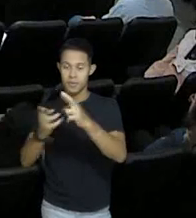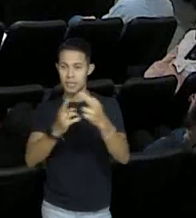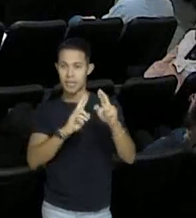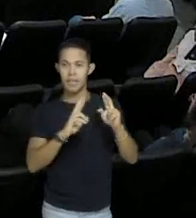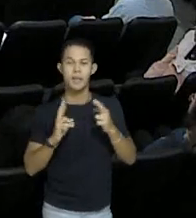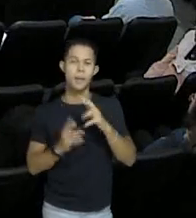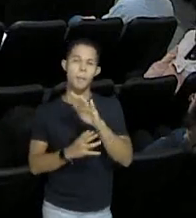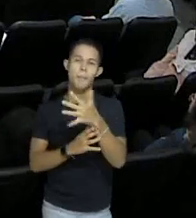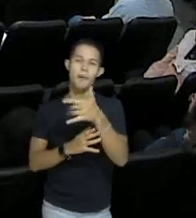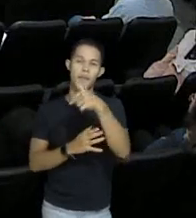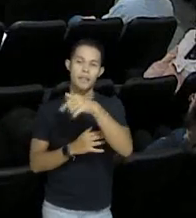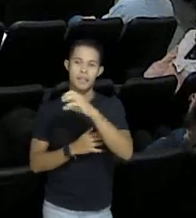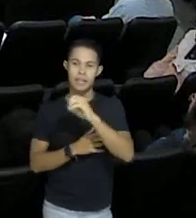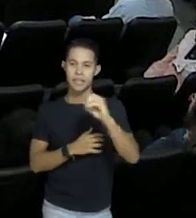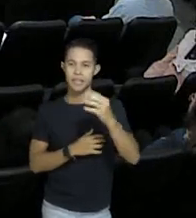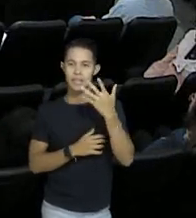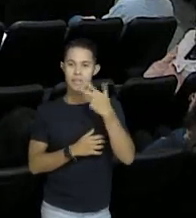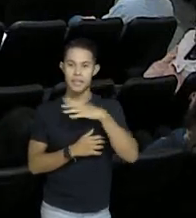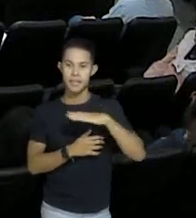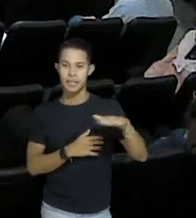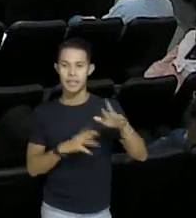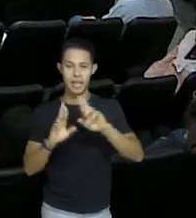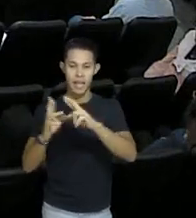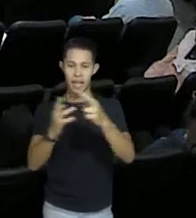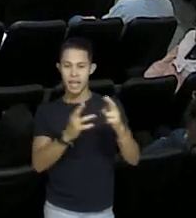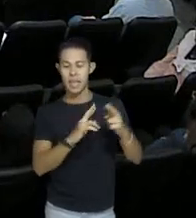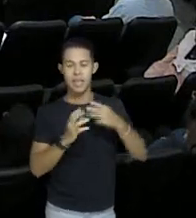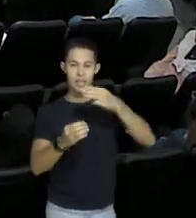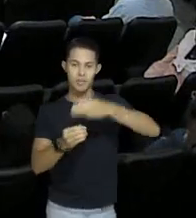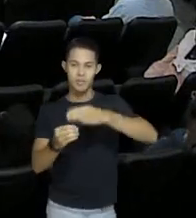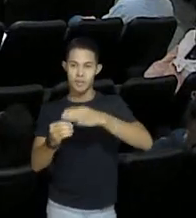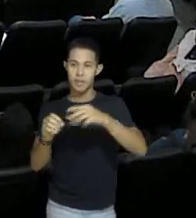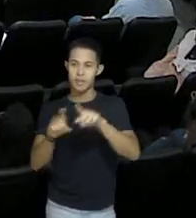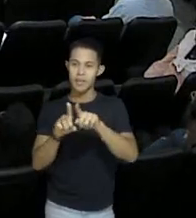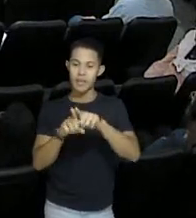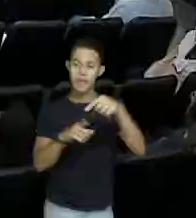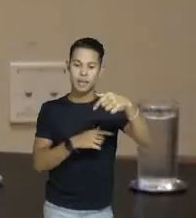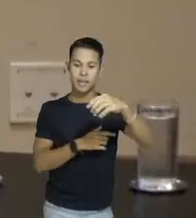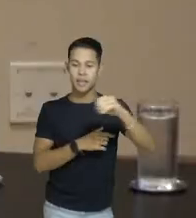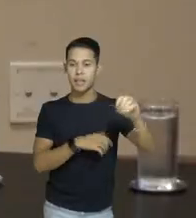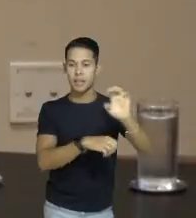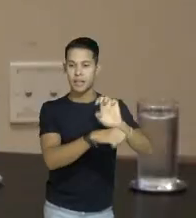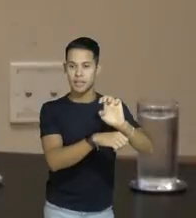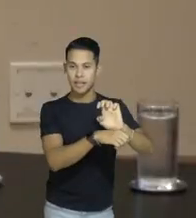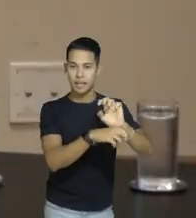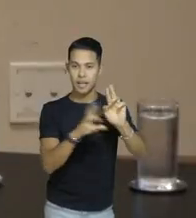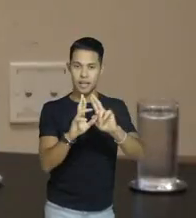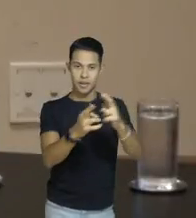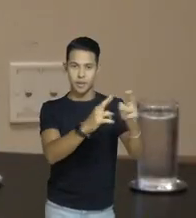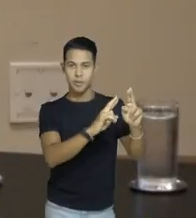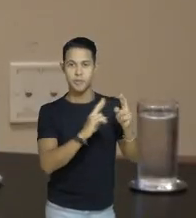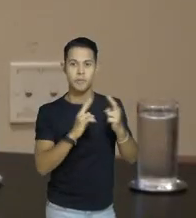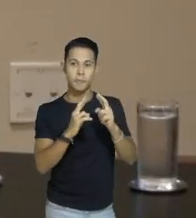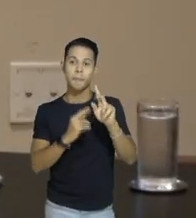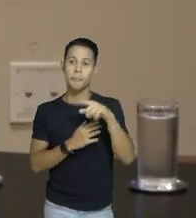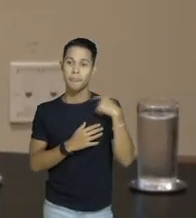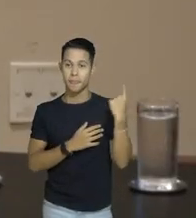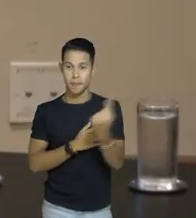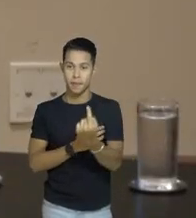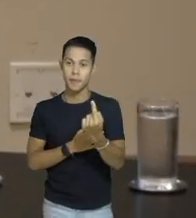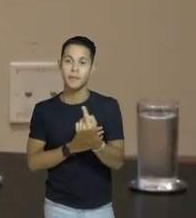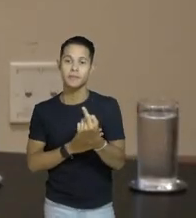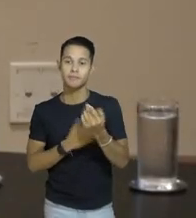700 crianças na rede municipal, mais umas 700 na rede estadual. E nós atendemos, no